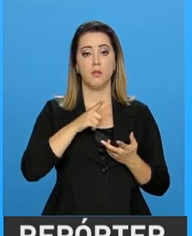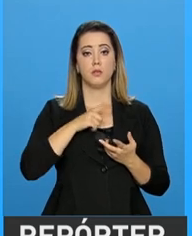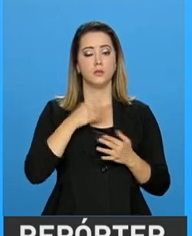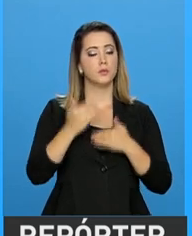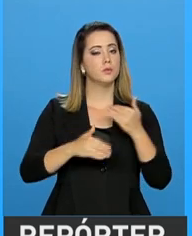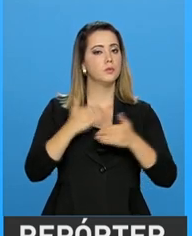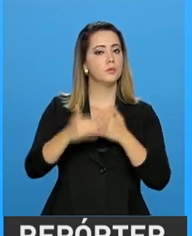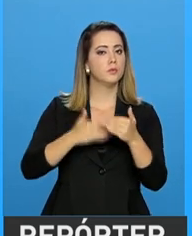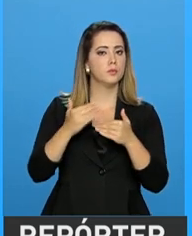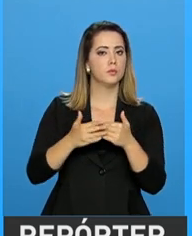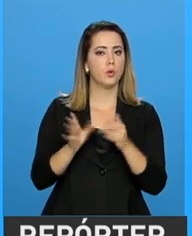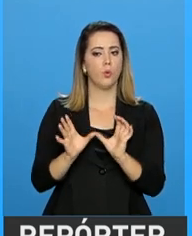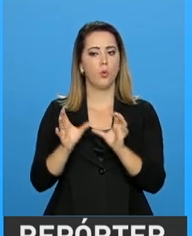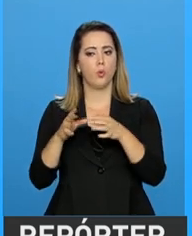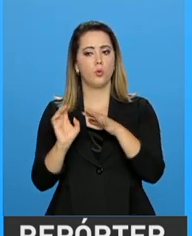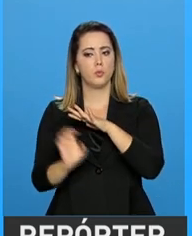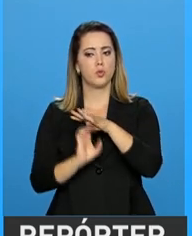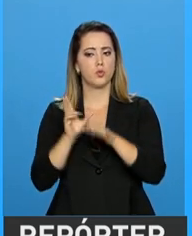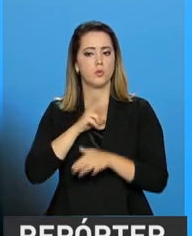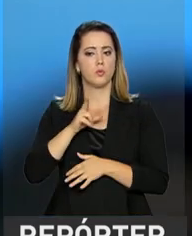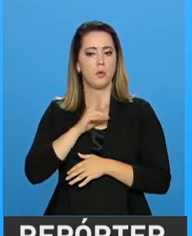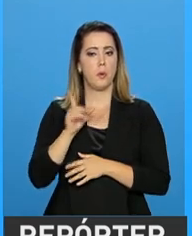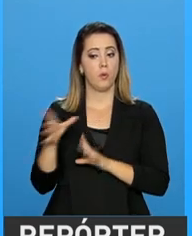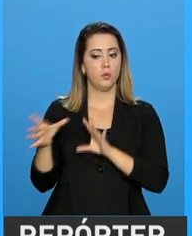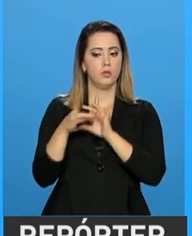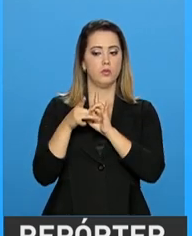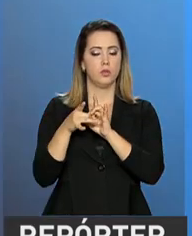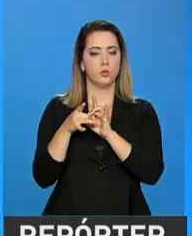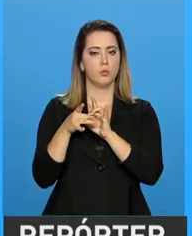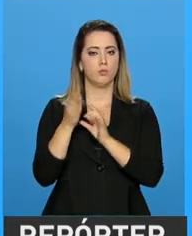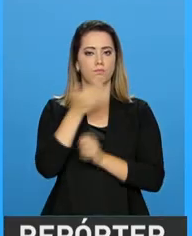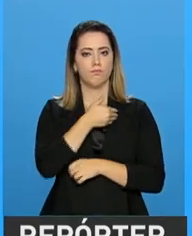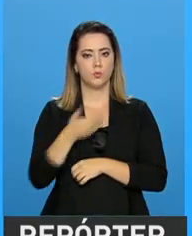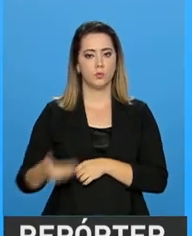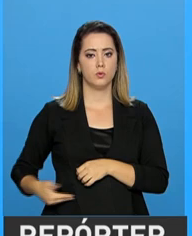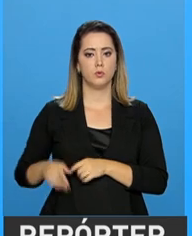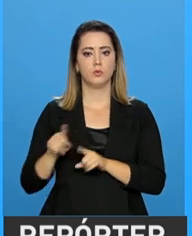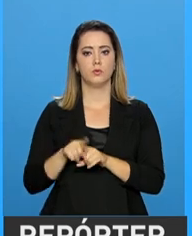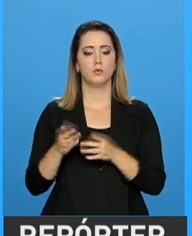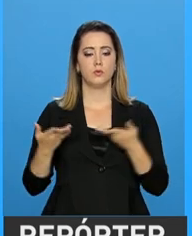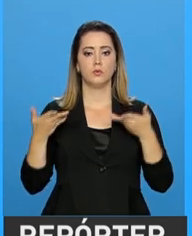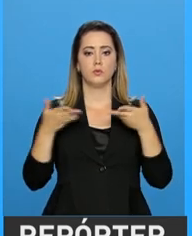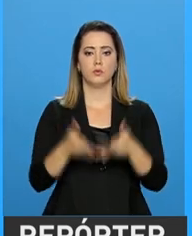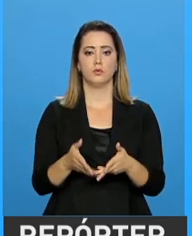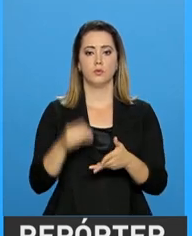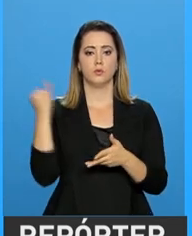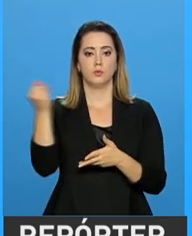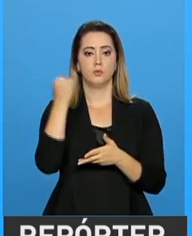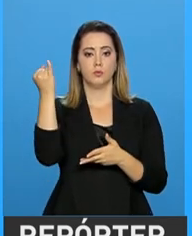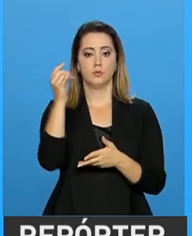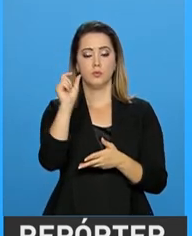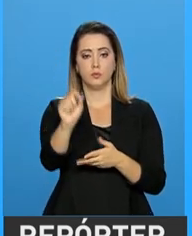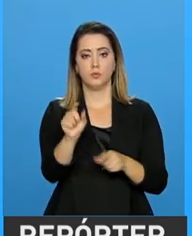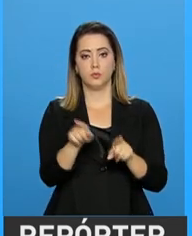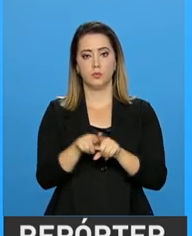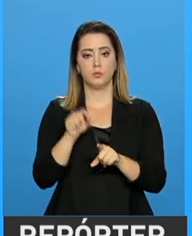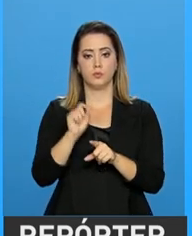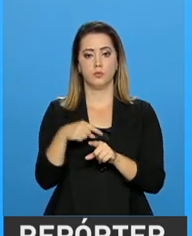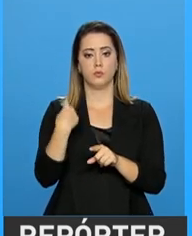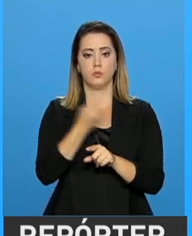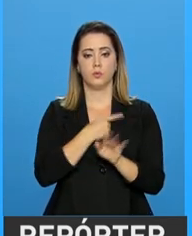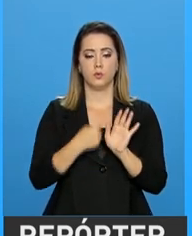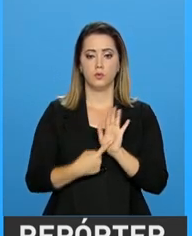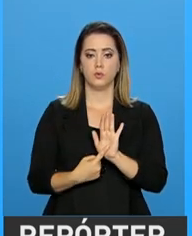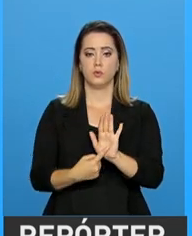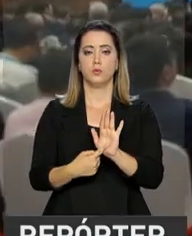sido parceiro de primeira hora nessa injeção de vitalidade e temos